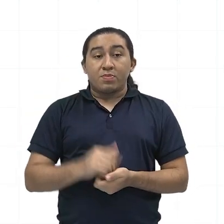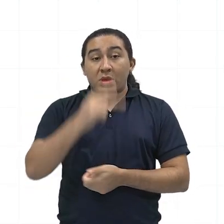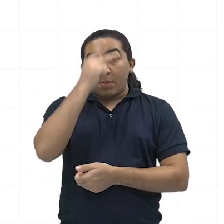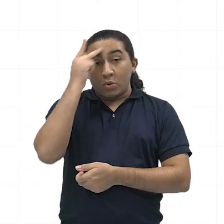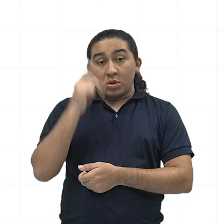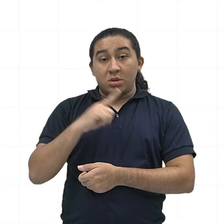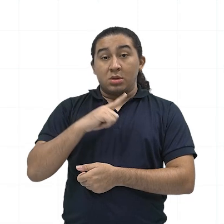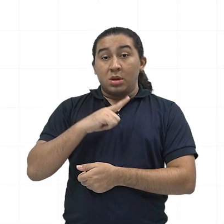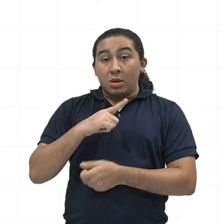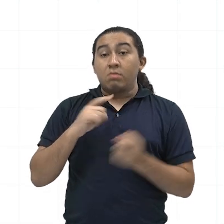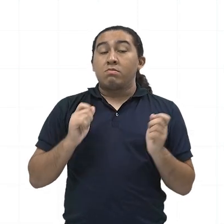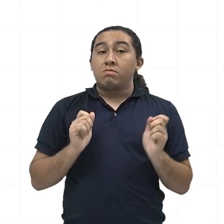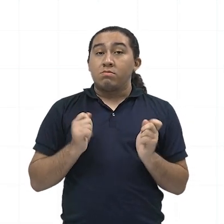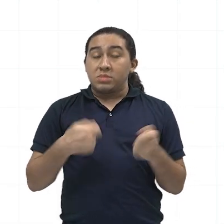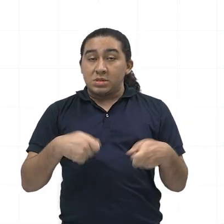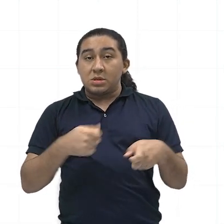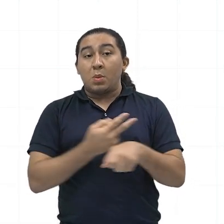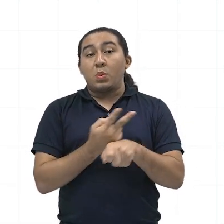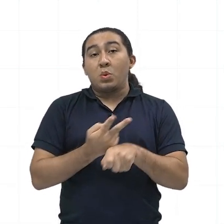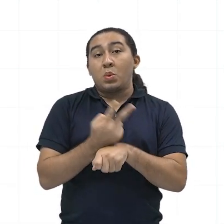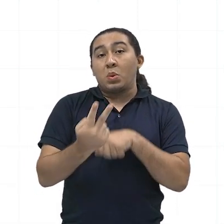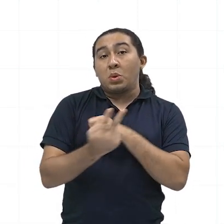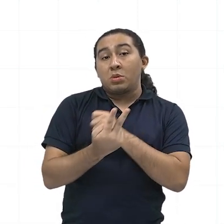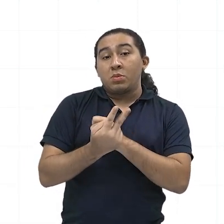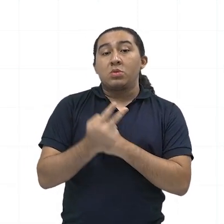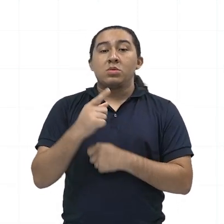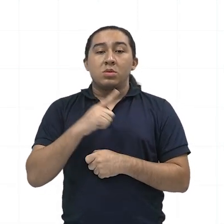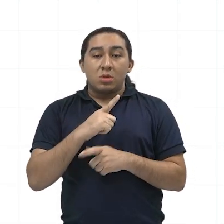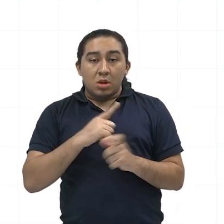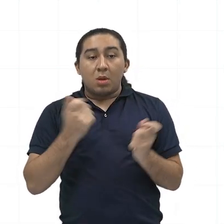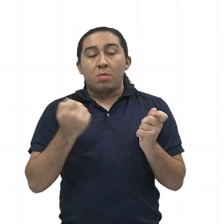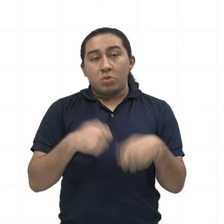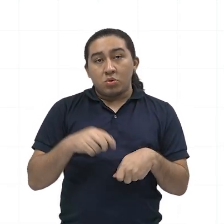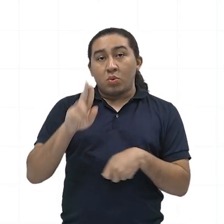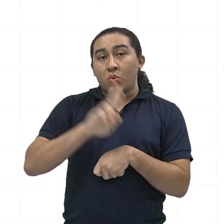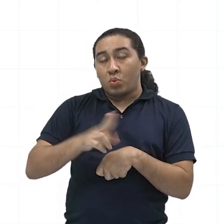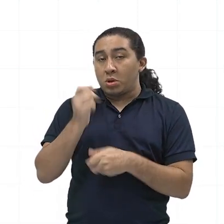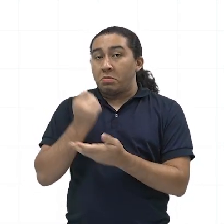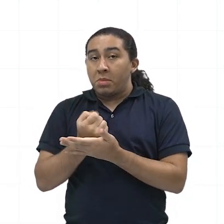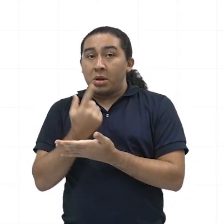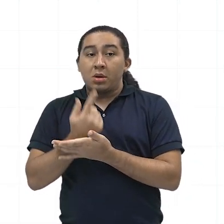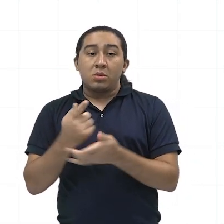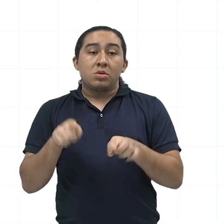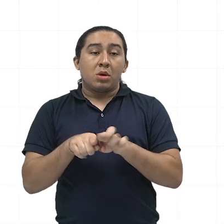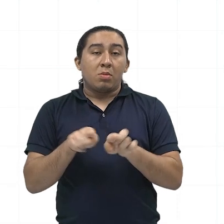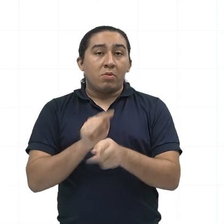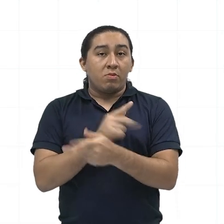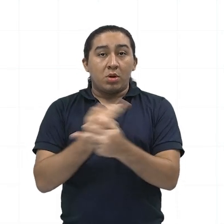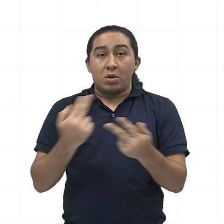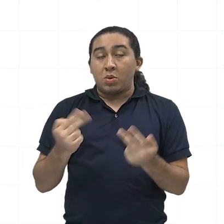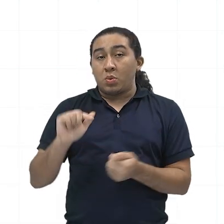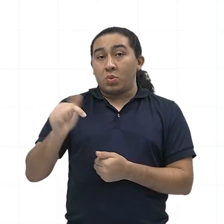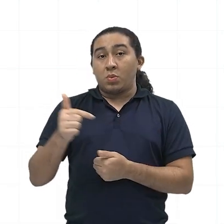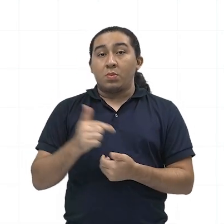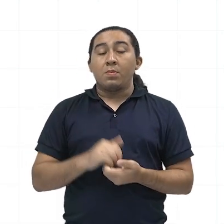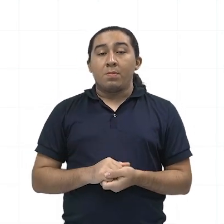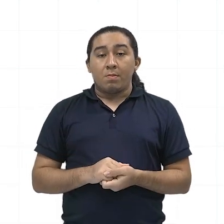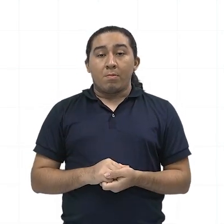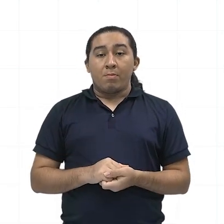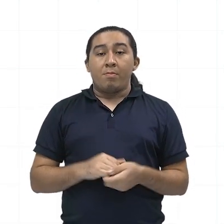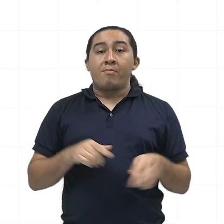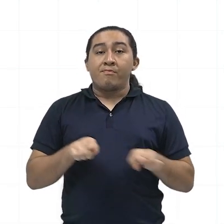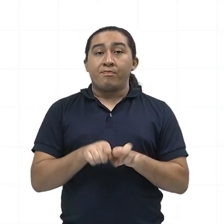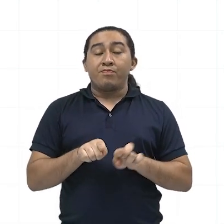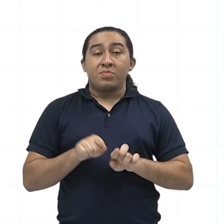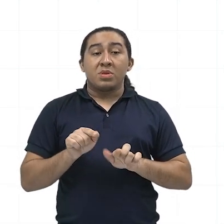infecção, ela vai procurar o tratamento, esse tratamento vai ser feito com uso de antibióticos, de outros medicamentos, né? E o